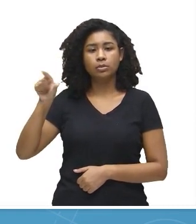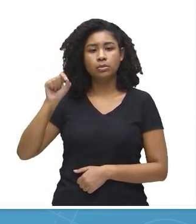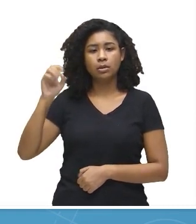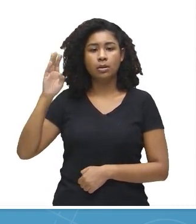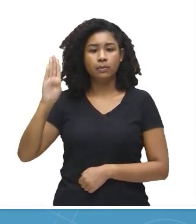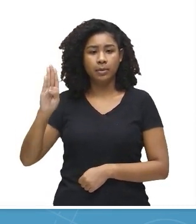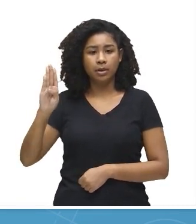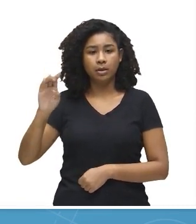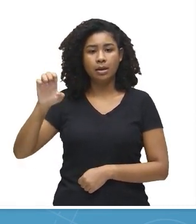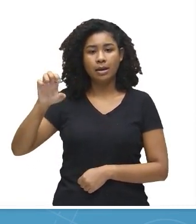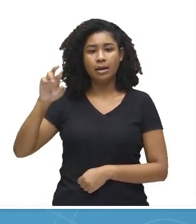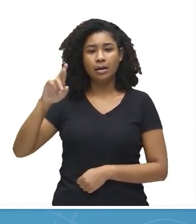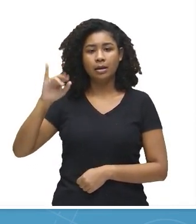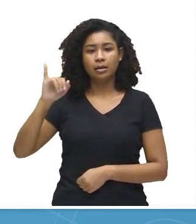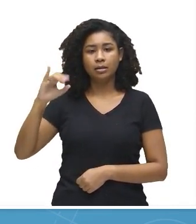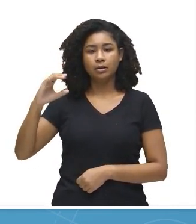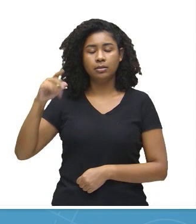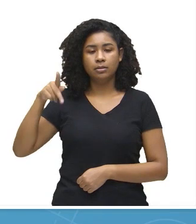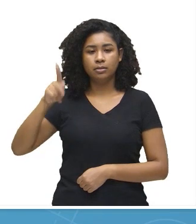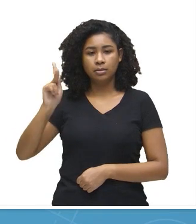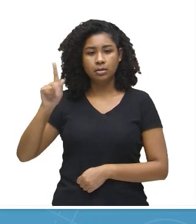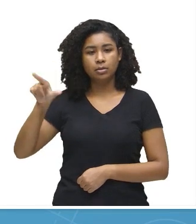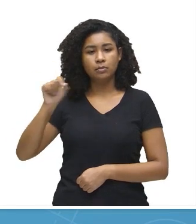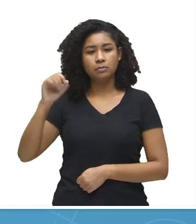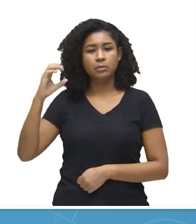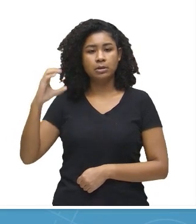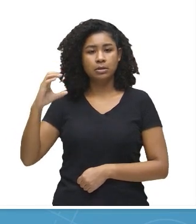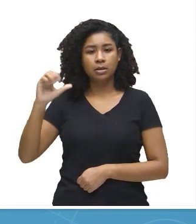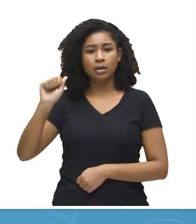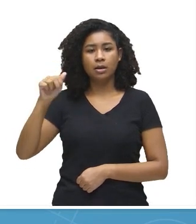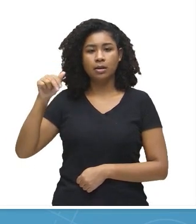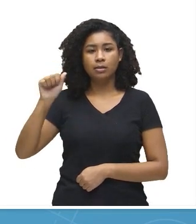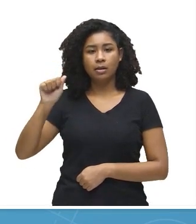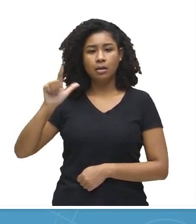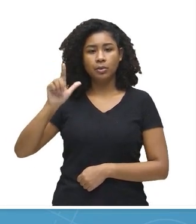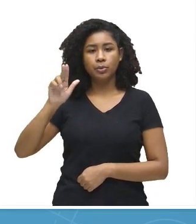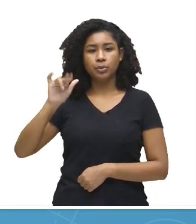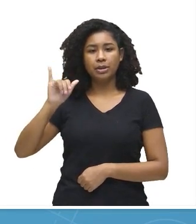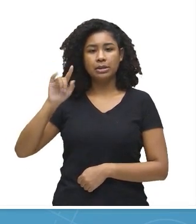Eric, aliás, respondeu a C. Ana Luísa, C.